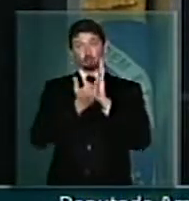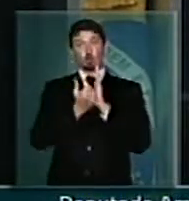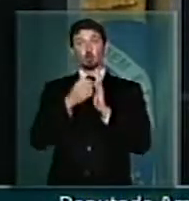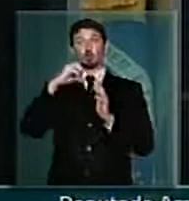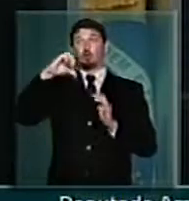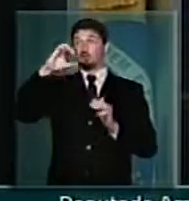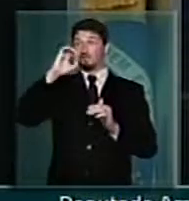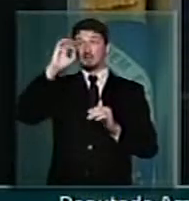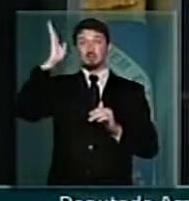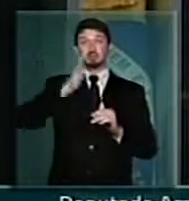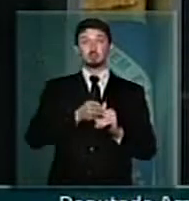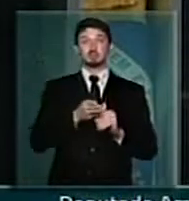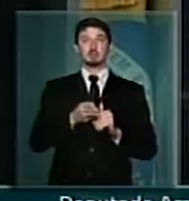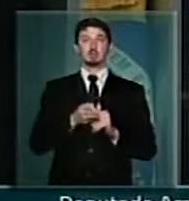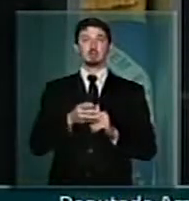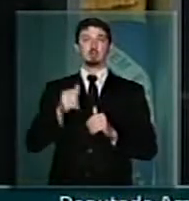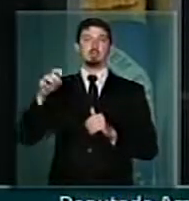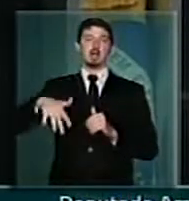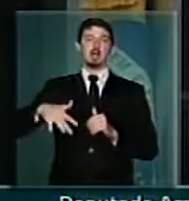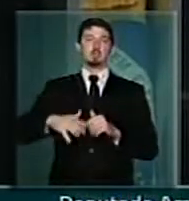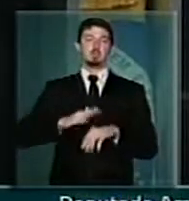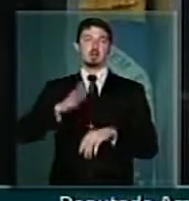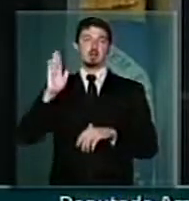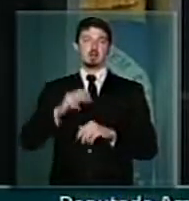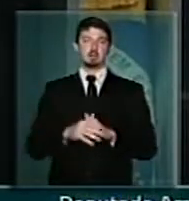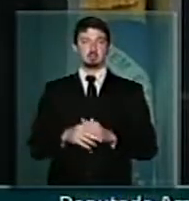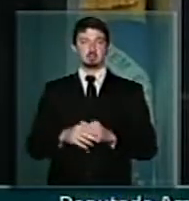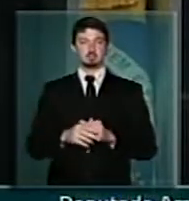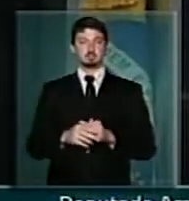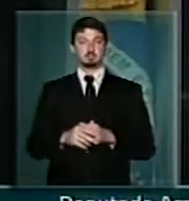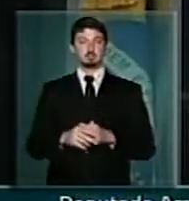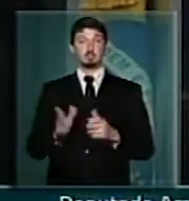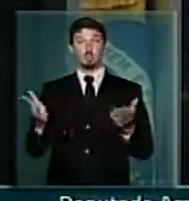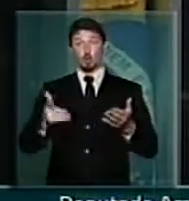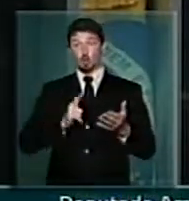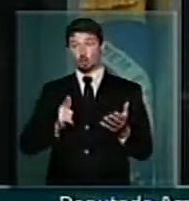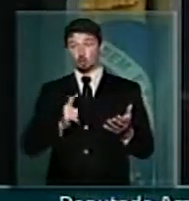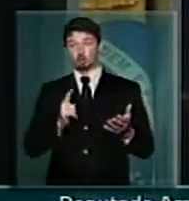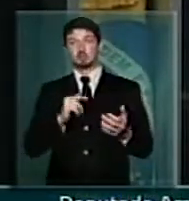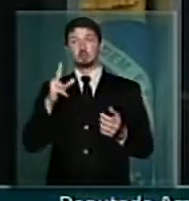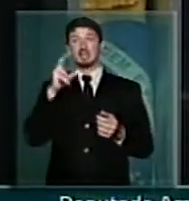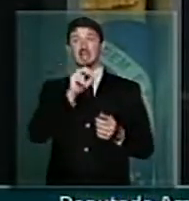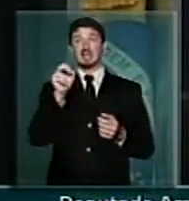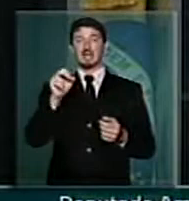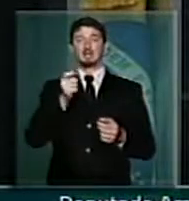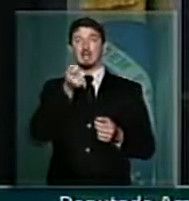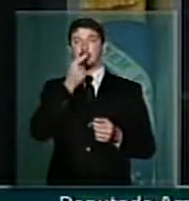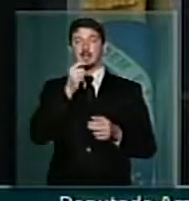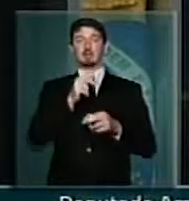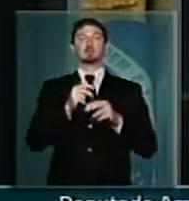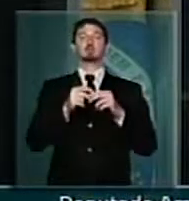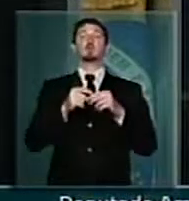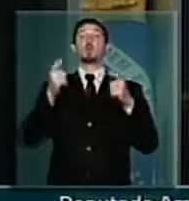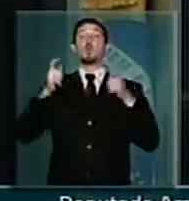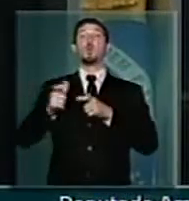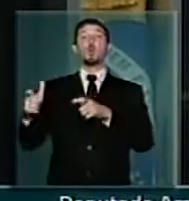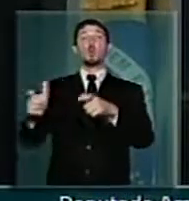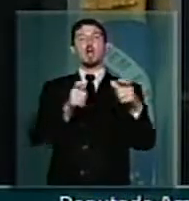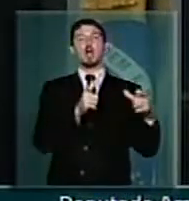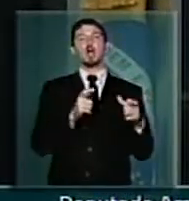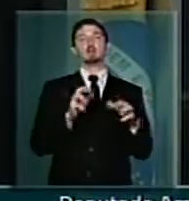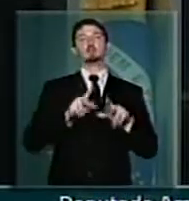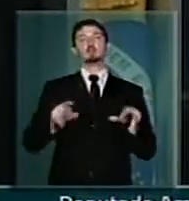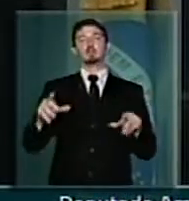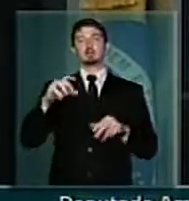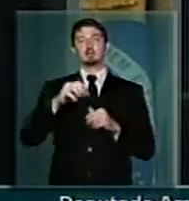até 90% ou mais barato. Hoje existe mais de 500 unidades de farmácia popular que faz uma média